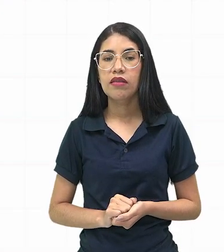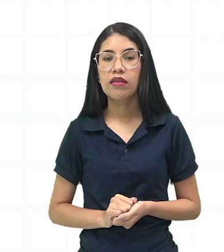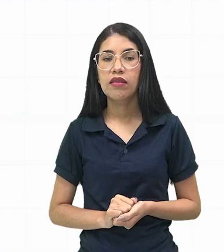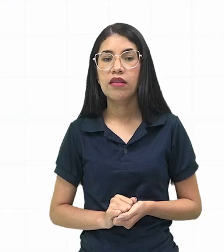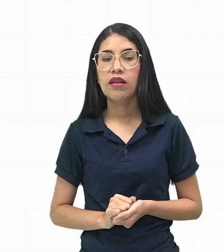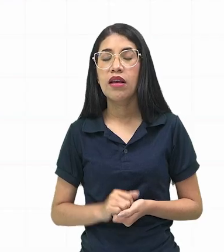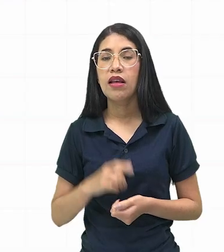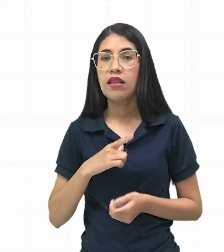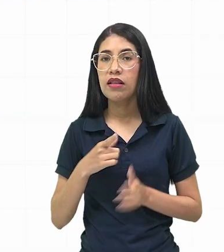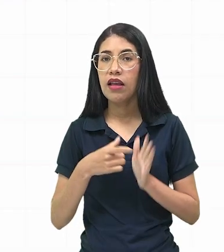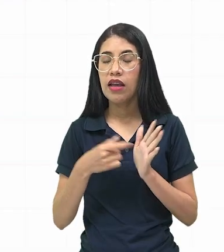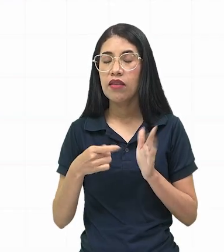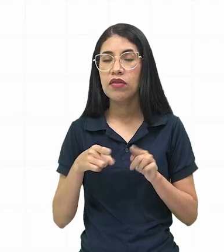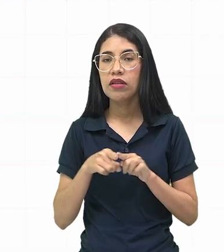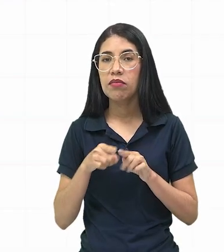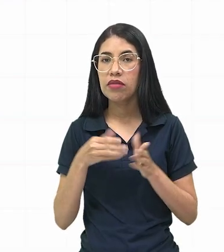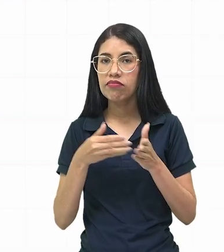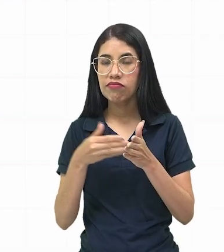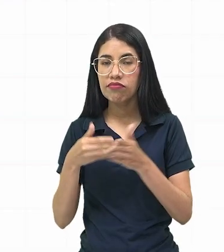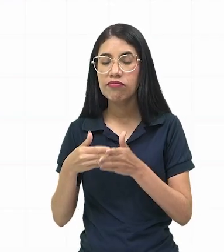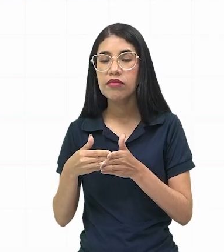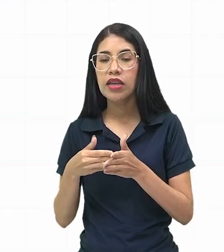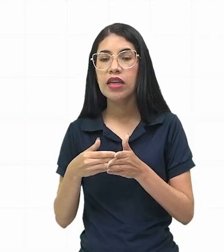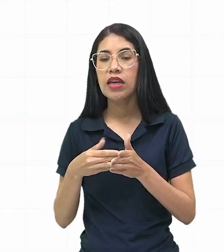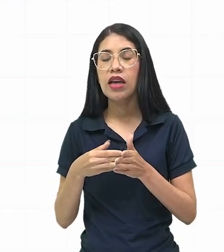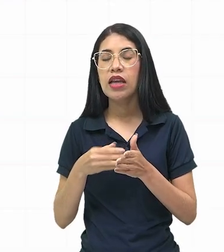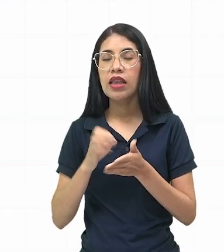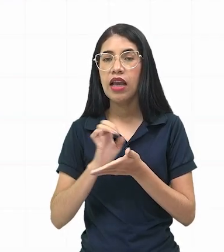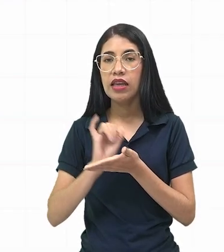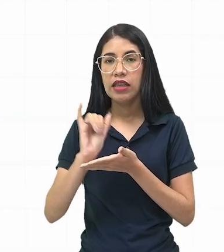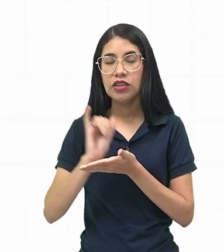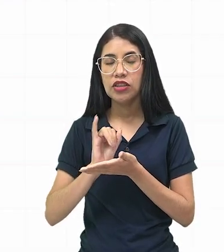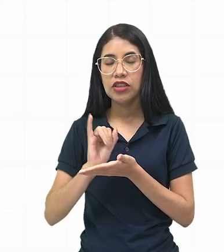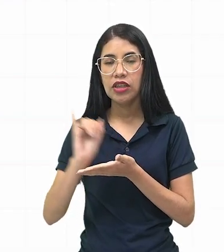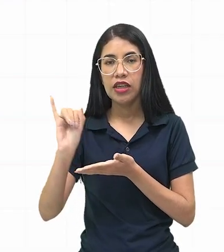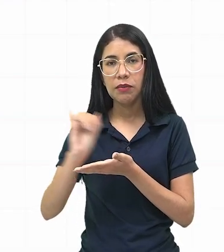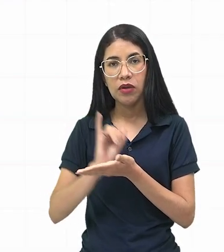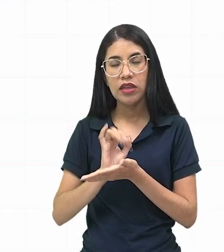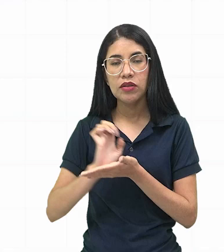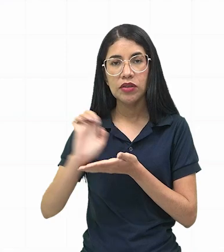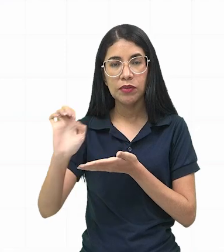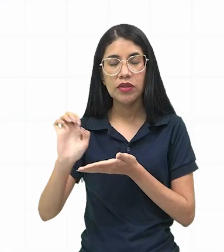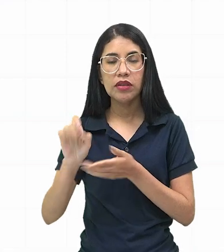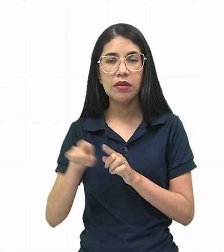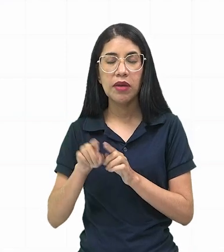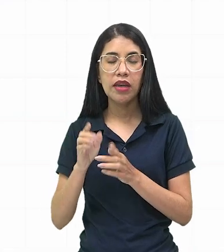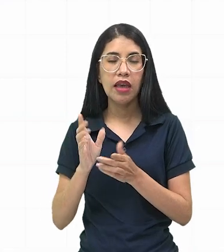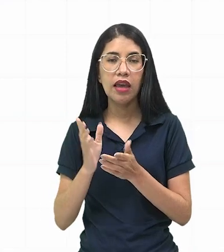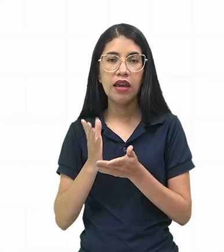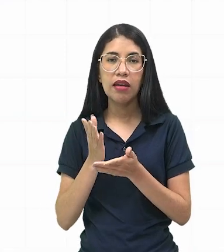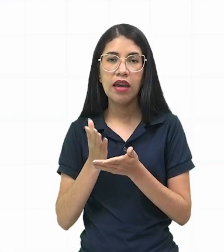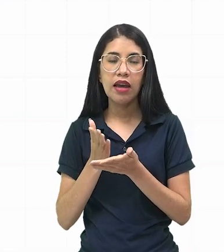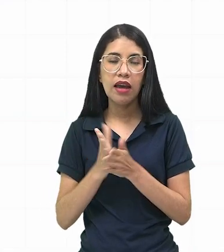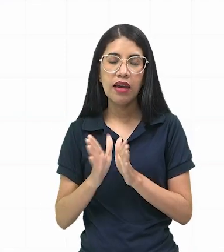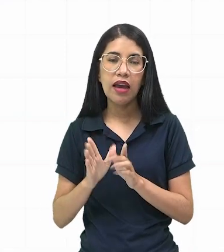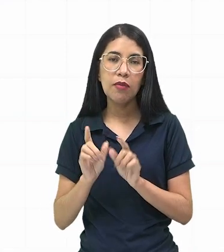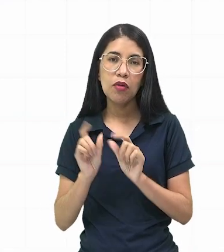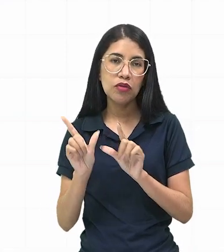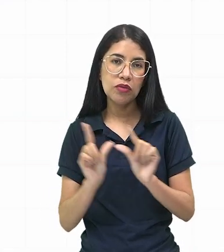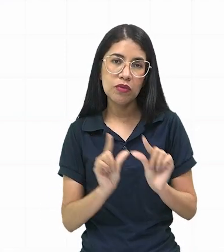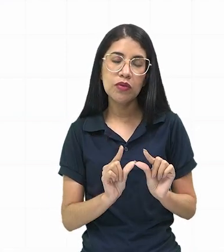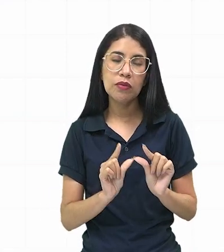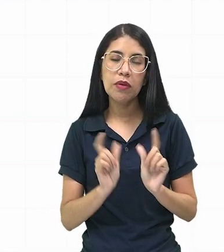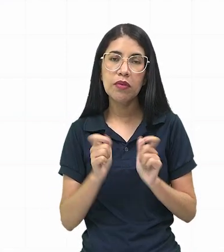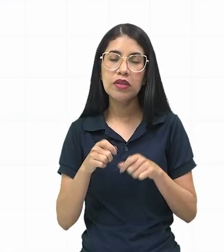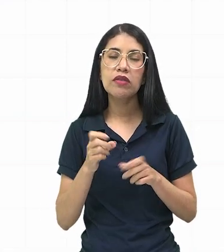ou restrições, tá? As importações e exportações, elas são reduzidas ou eliminadas para facilitar o comércio,